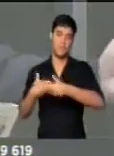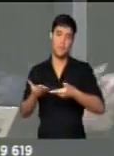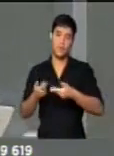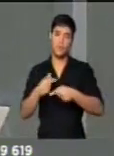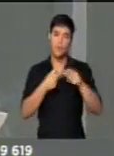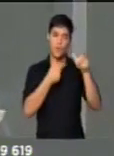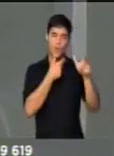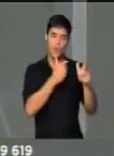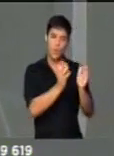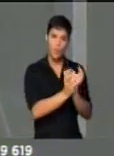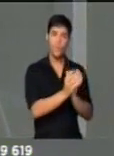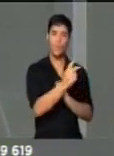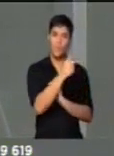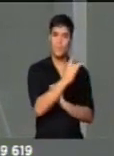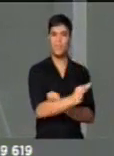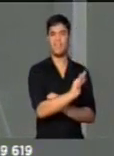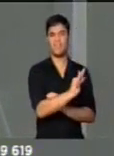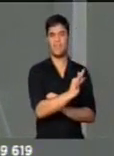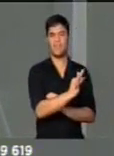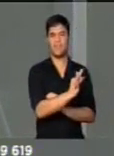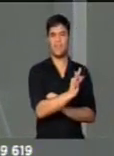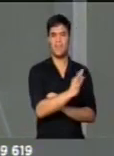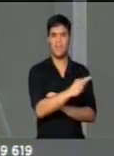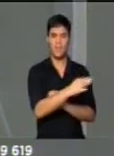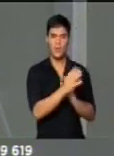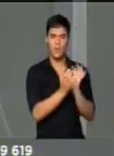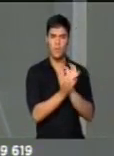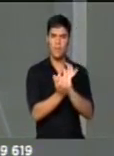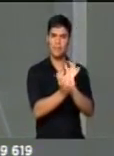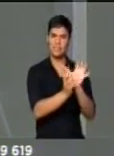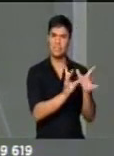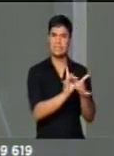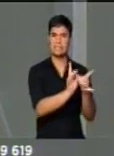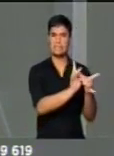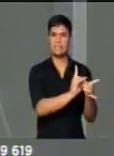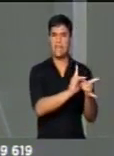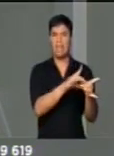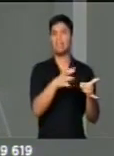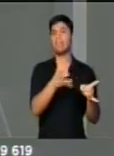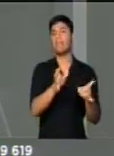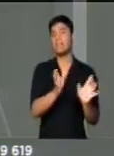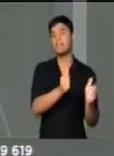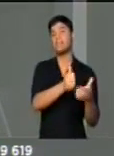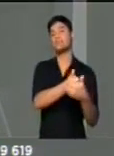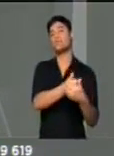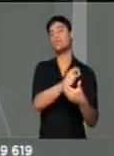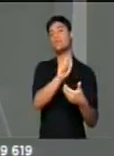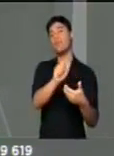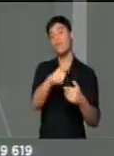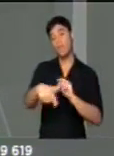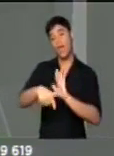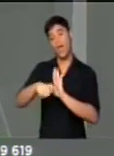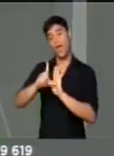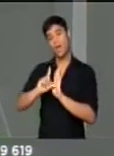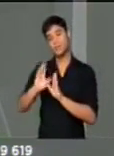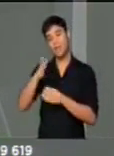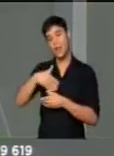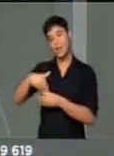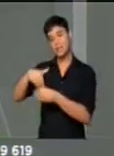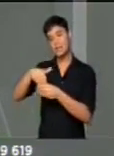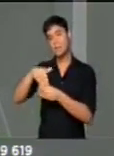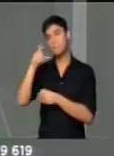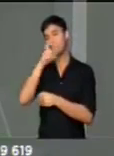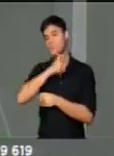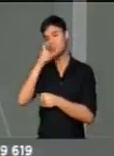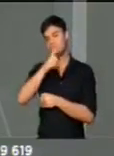PT... e o que os partidos aliados não querem trazer para essa tribuna é que na eleição passada mentiram